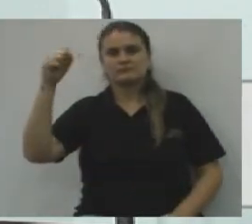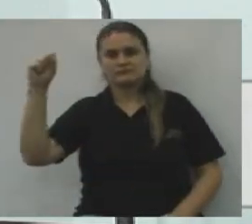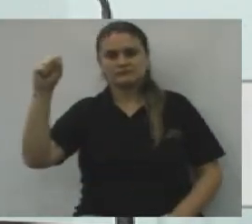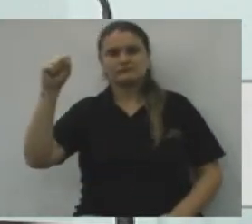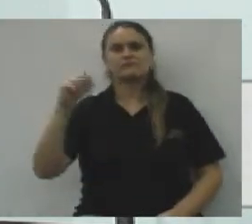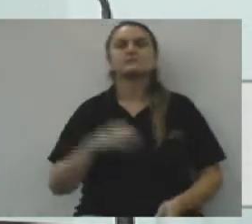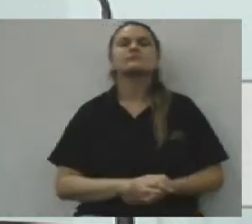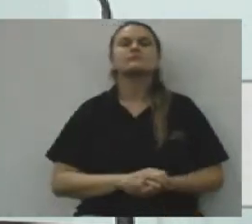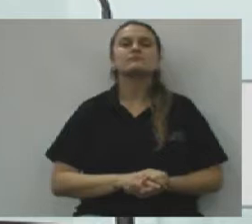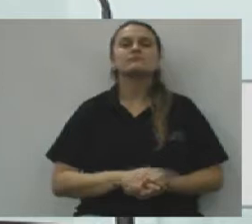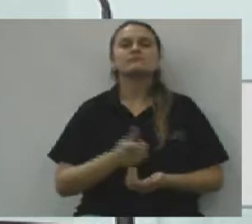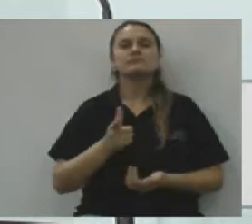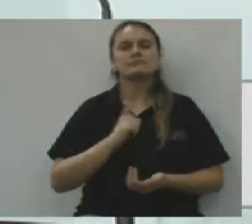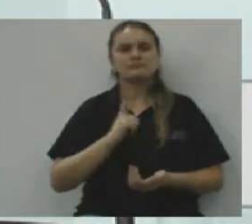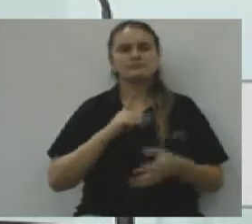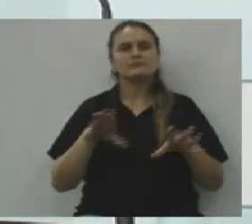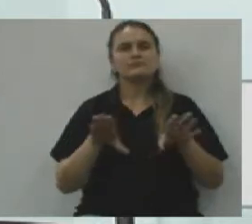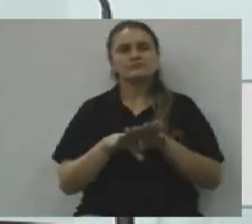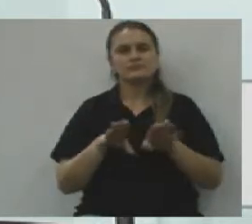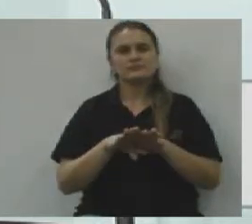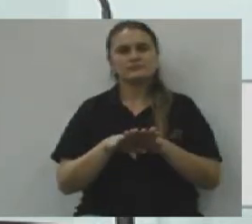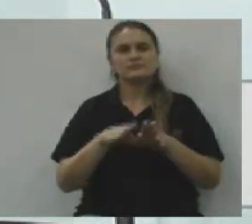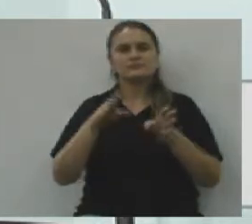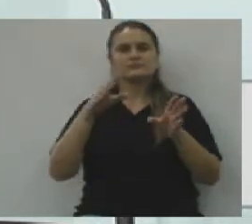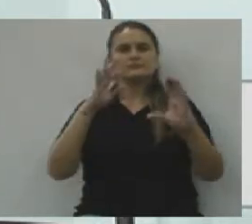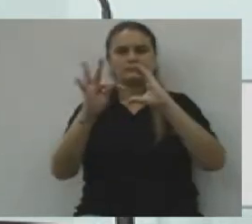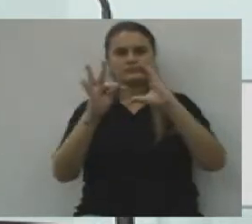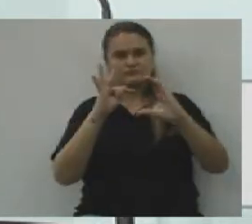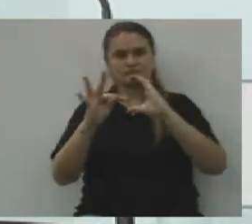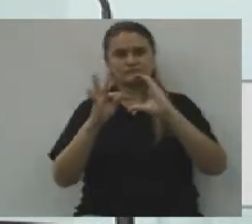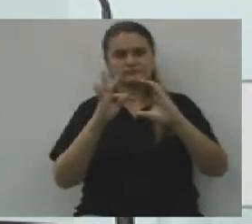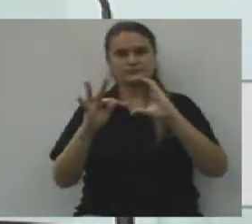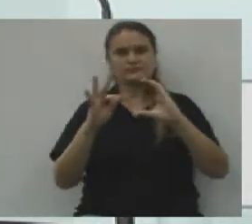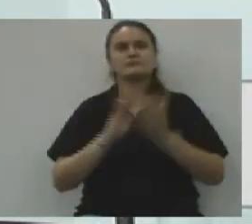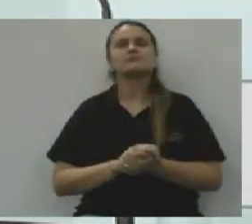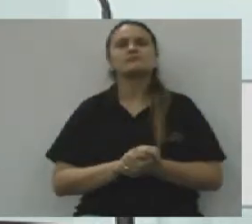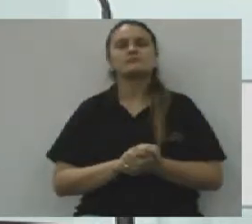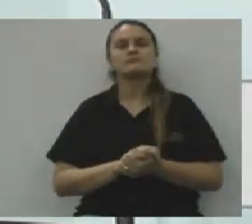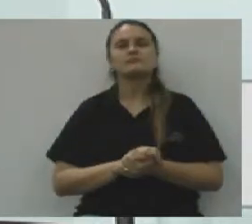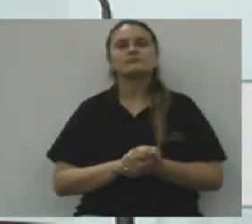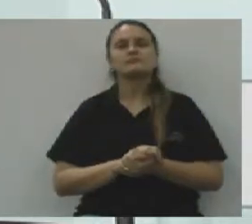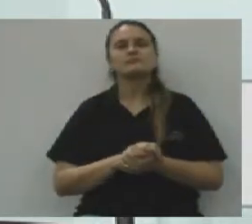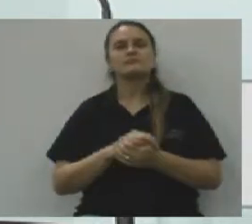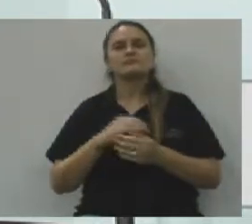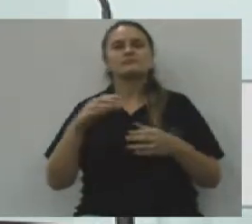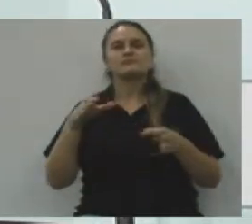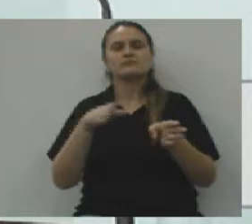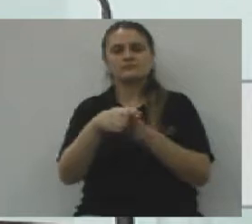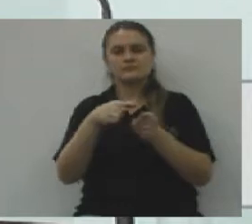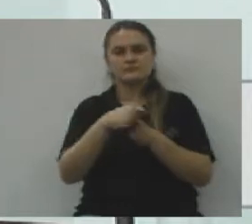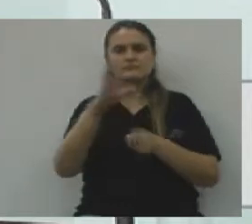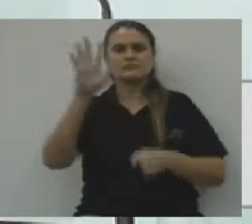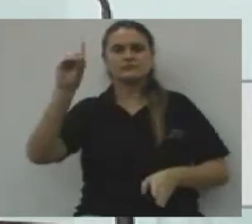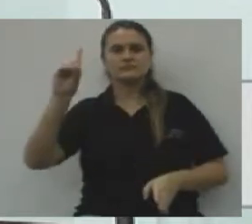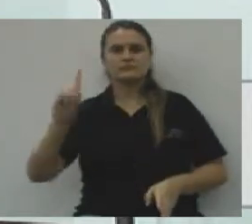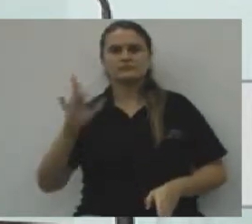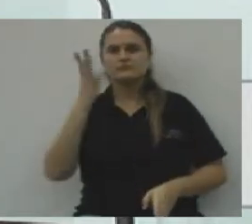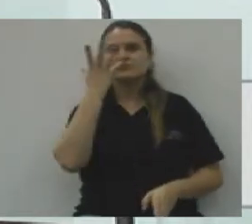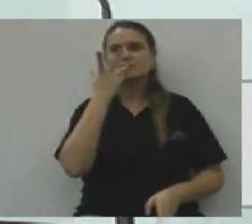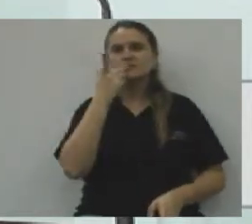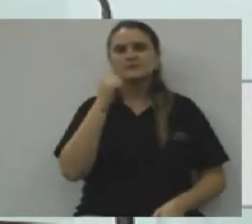CAPES, envolve também Conselho Tutelar, Conselho dos Direitos da Criança, que nós temos